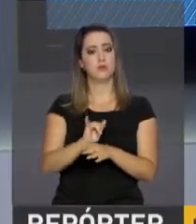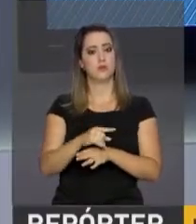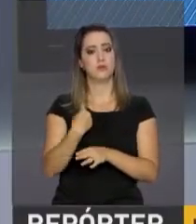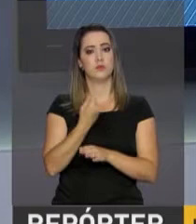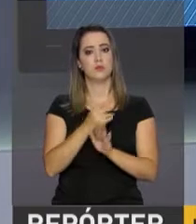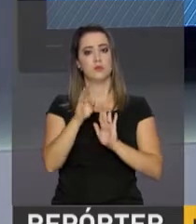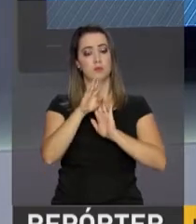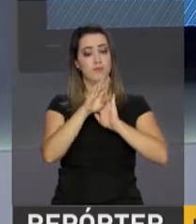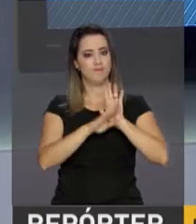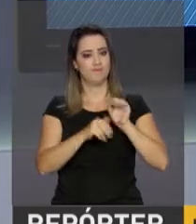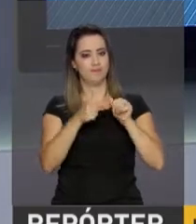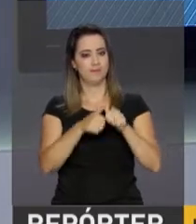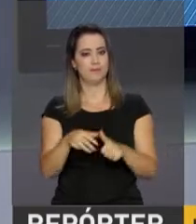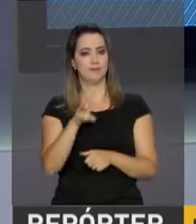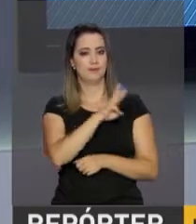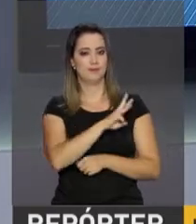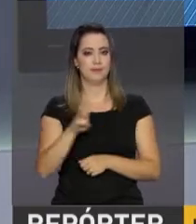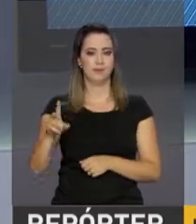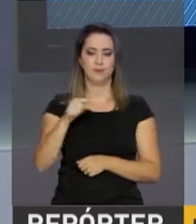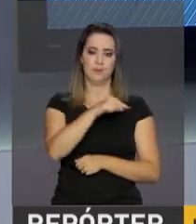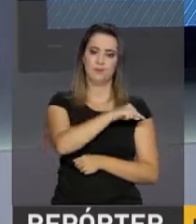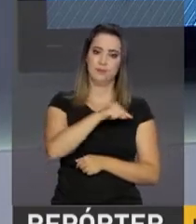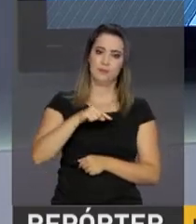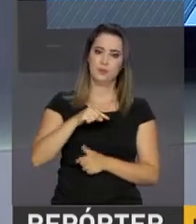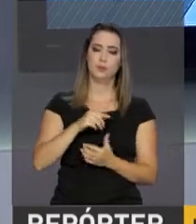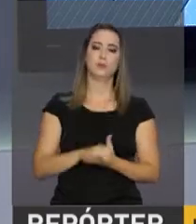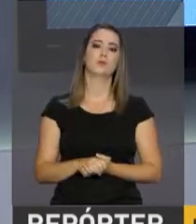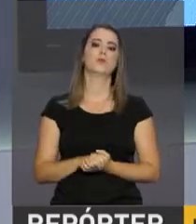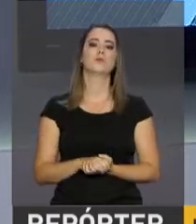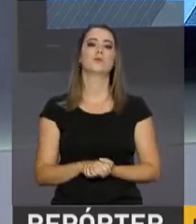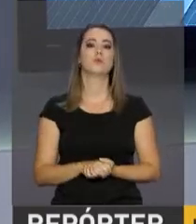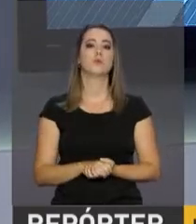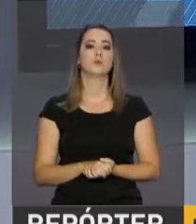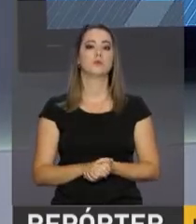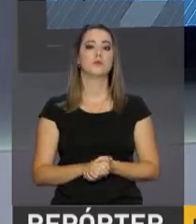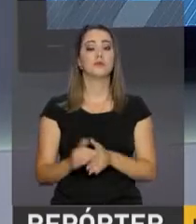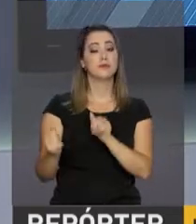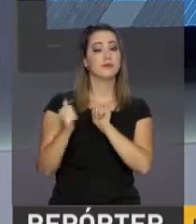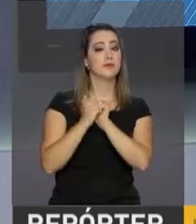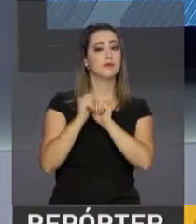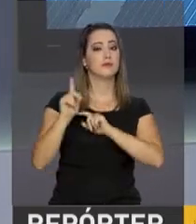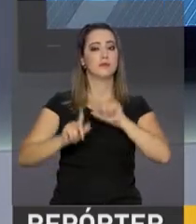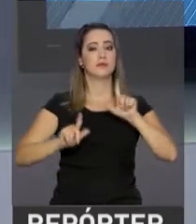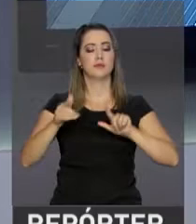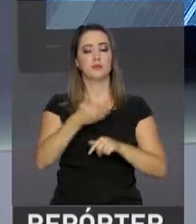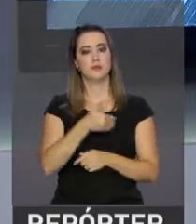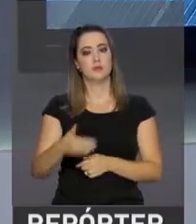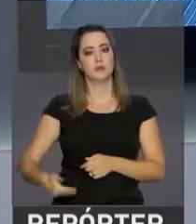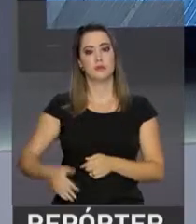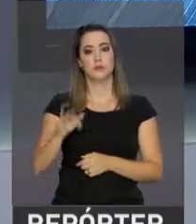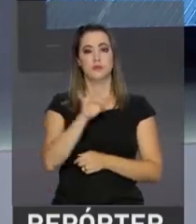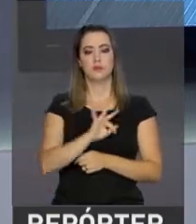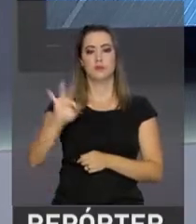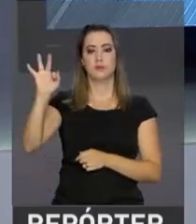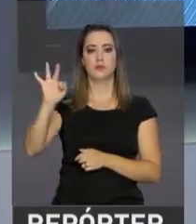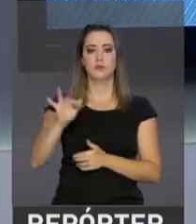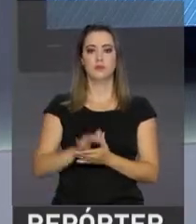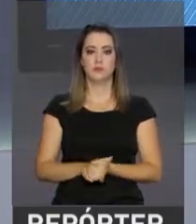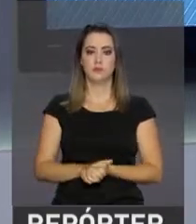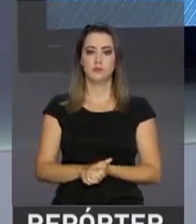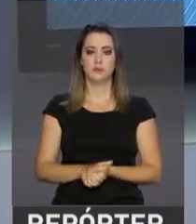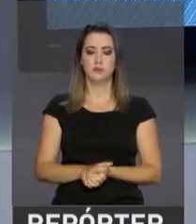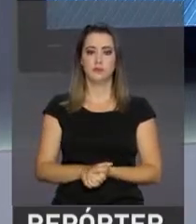youtube toda a nossa programação também está na página da nbr na internet continue com a gente na nbr a tv do governo